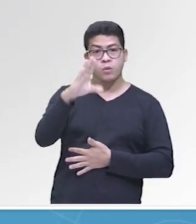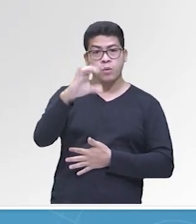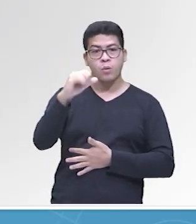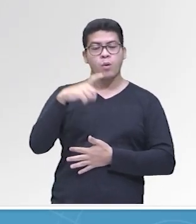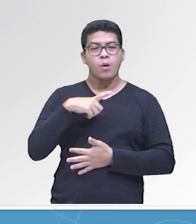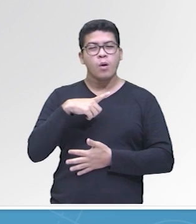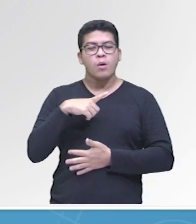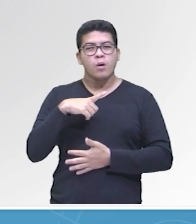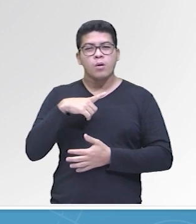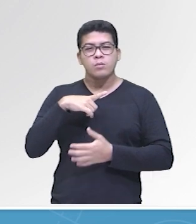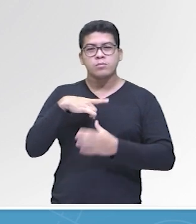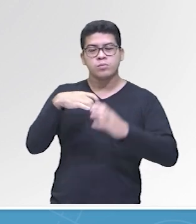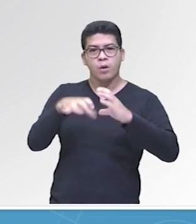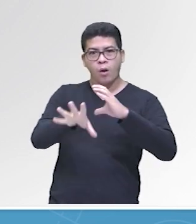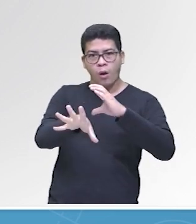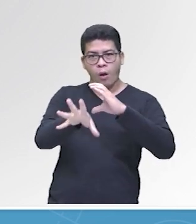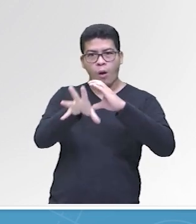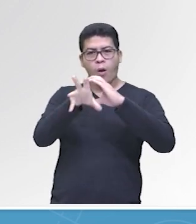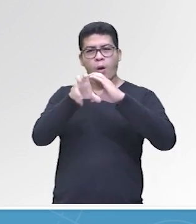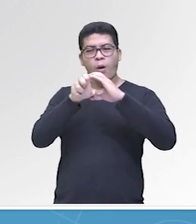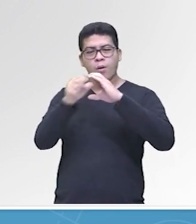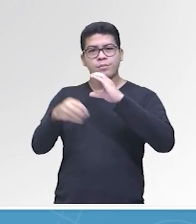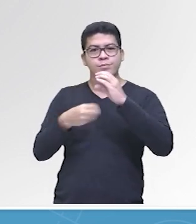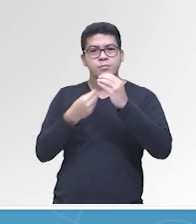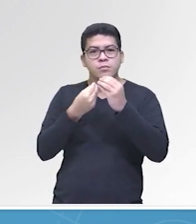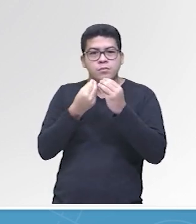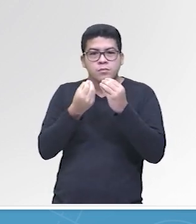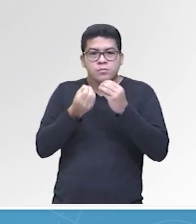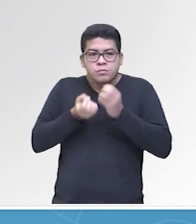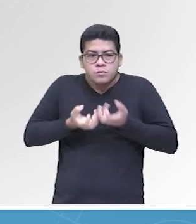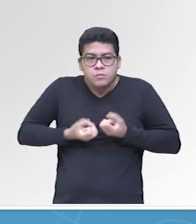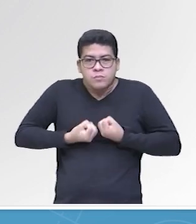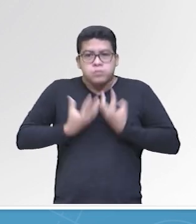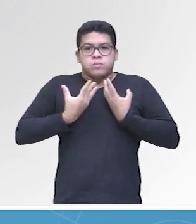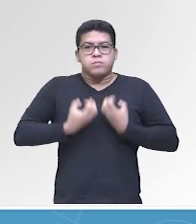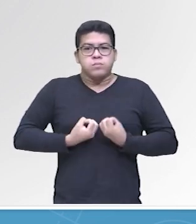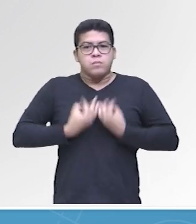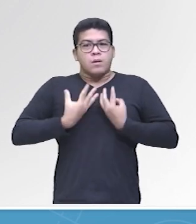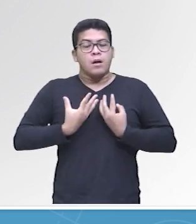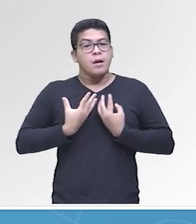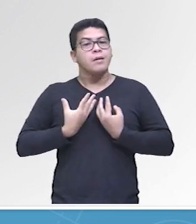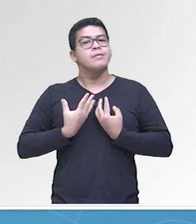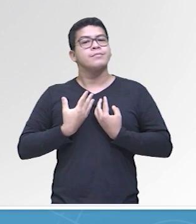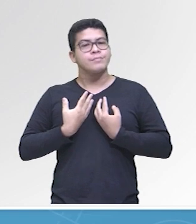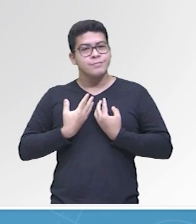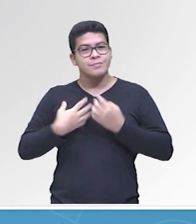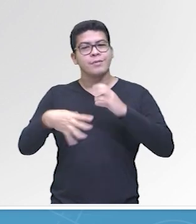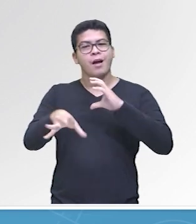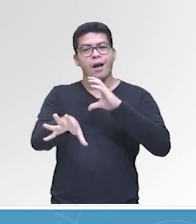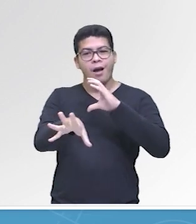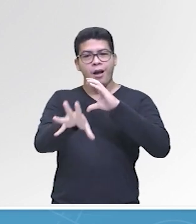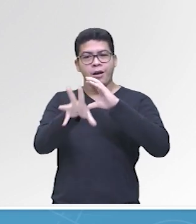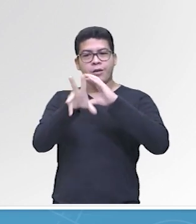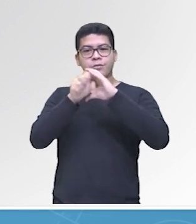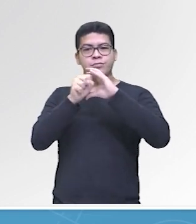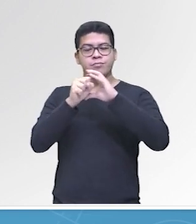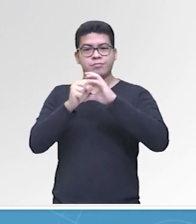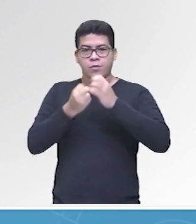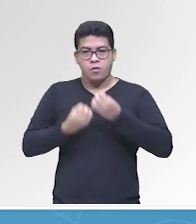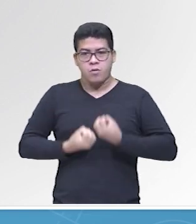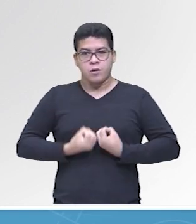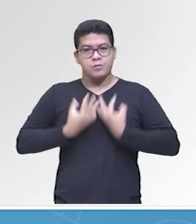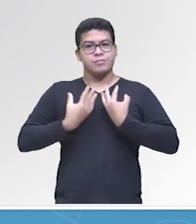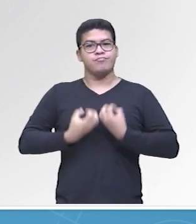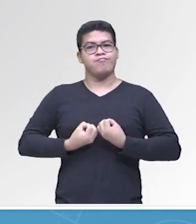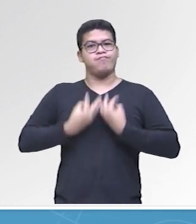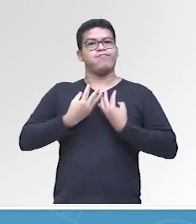possuem esse aspecto aí de feijãozinho. Ela é uma organela responsável pela respiração celular. É lógico, né, gente, que